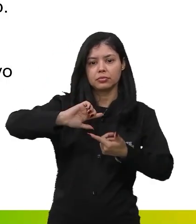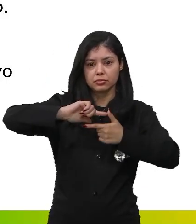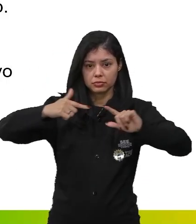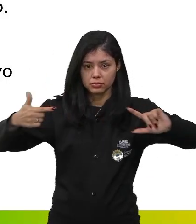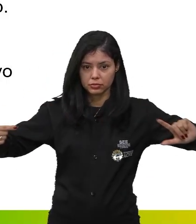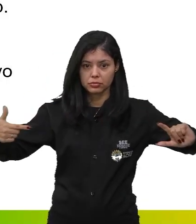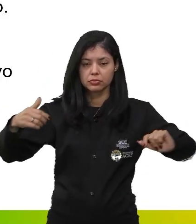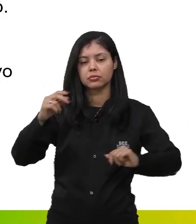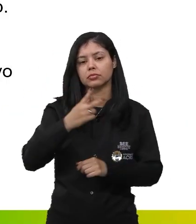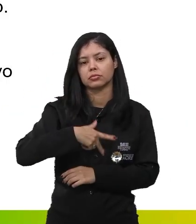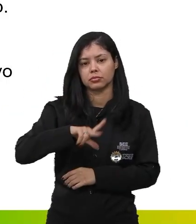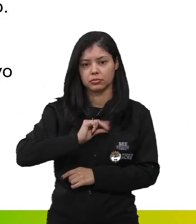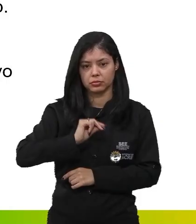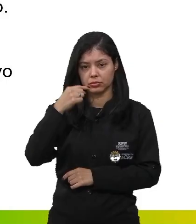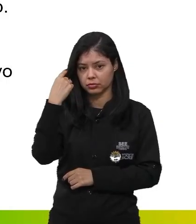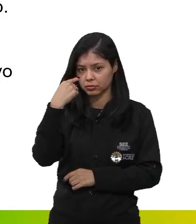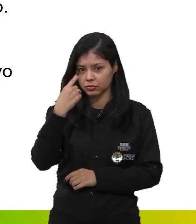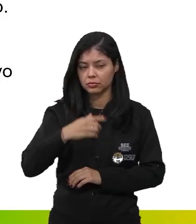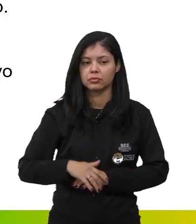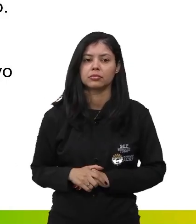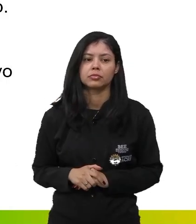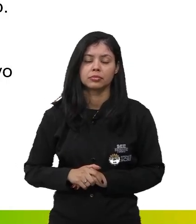de Portugal e de Espanha.